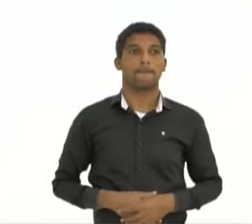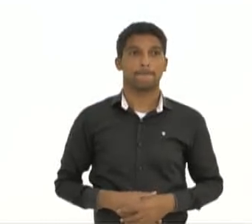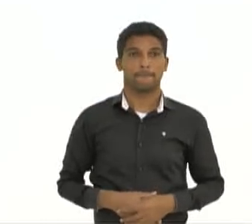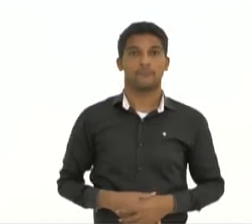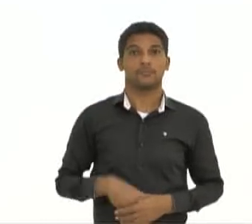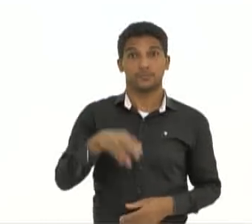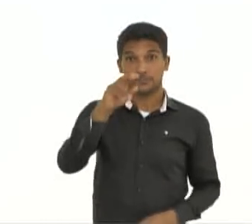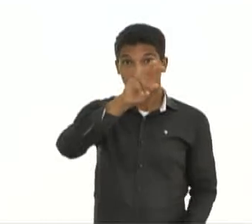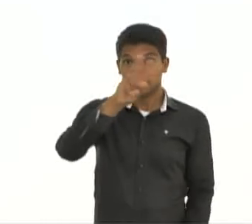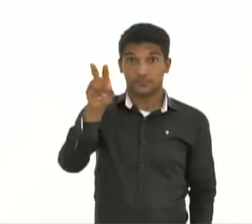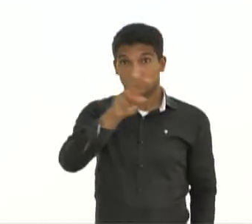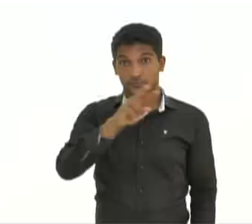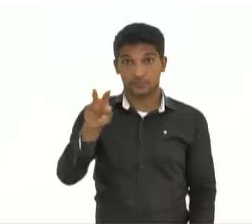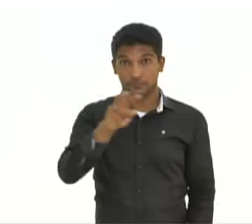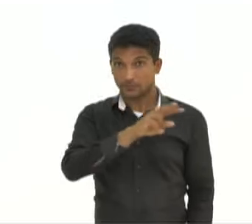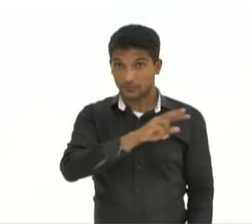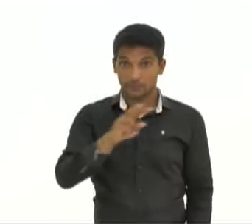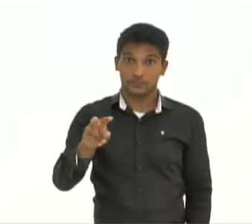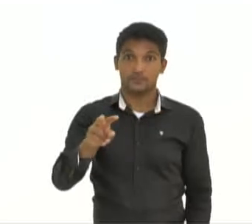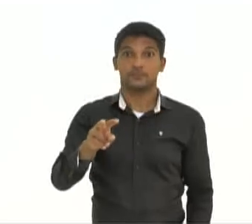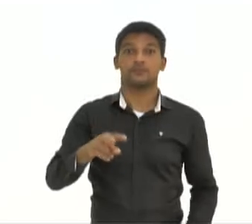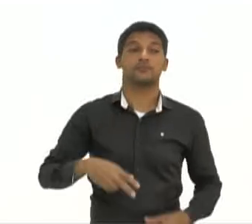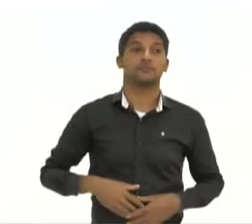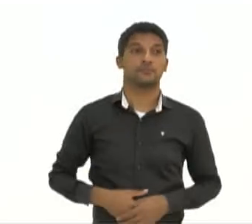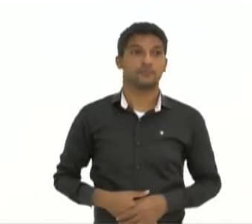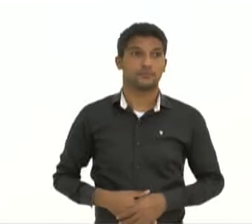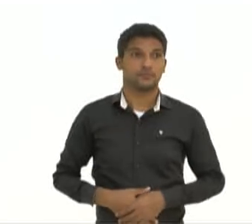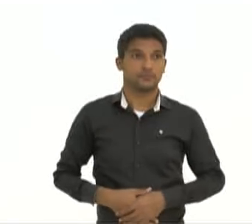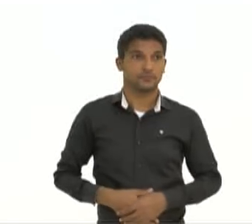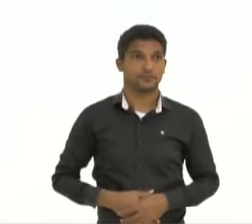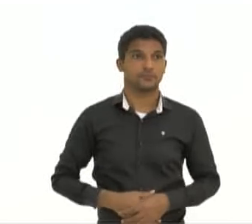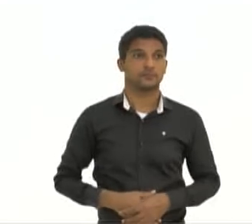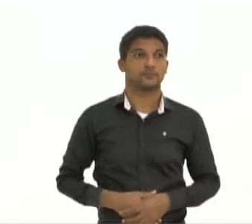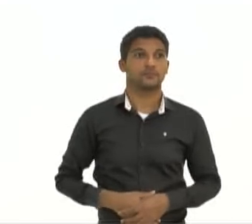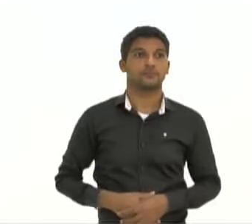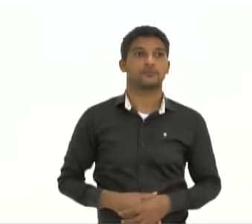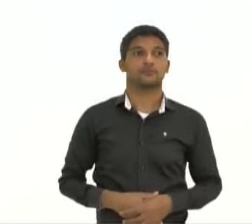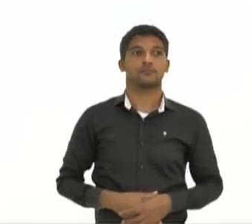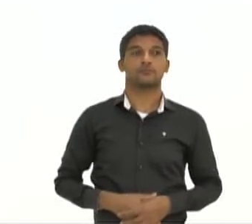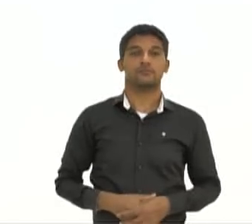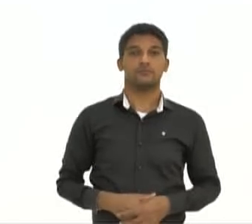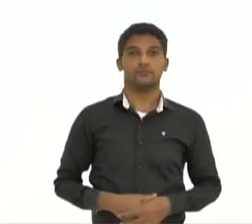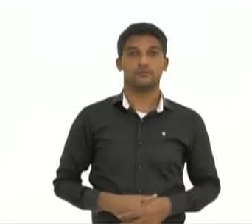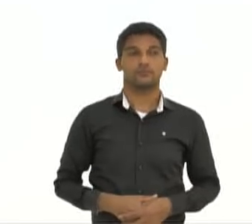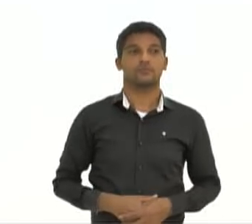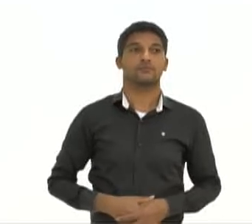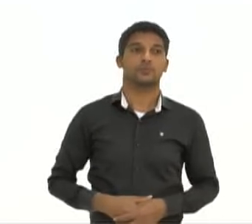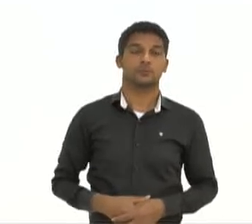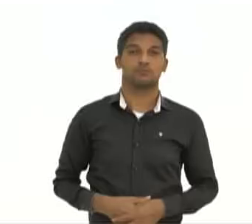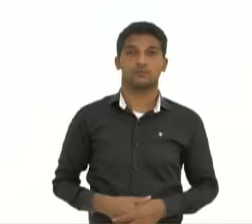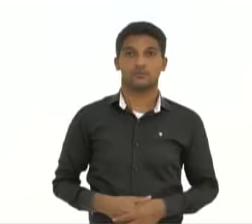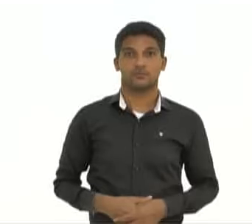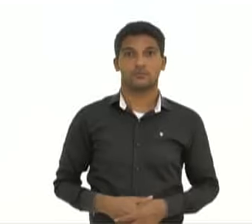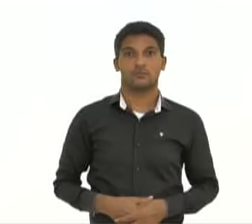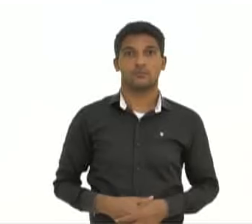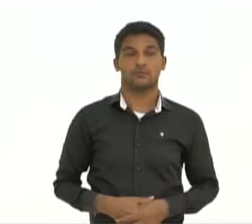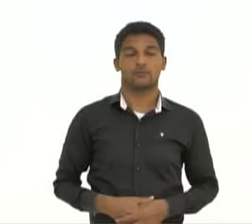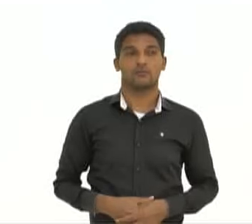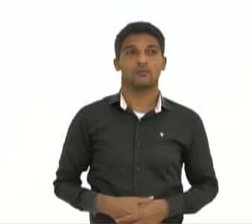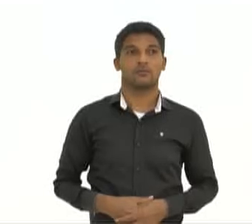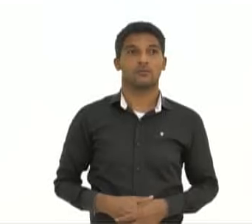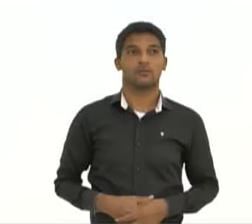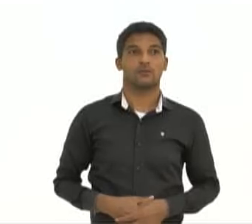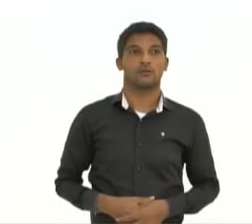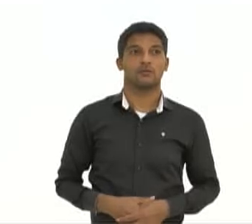que o defeito acima exposto compromete essencialmente o seu desempenho, é apresente para solicitar